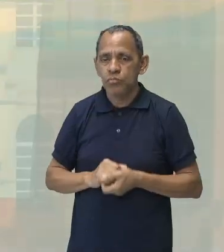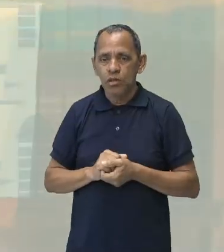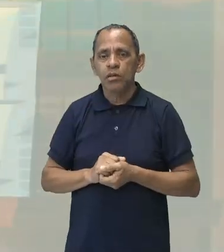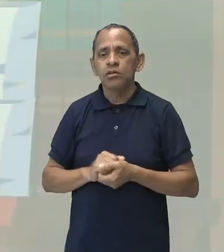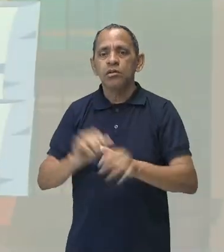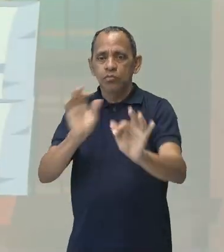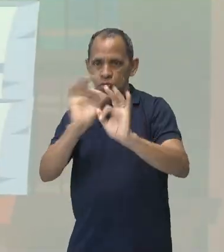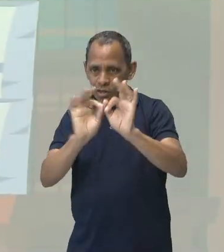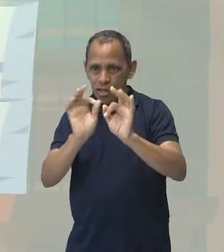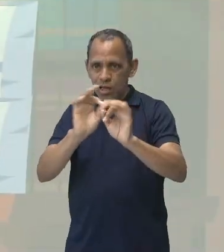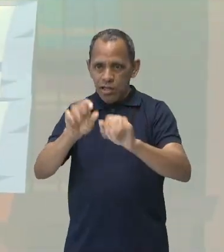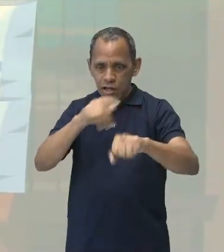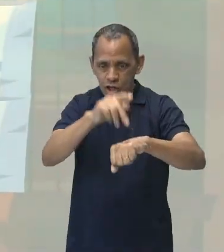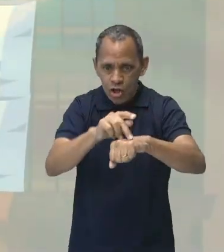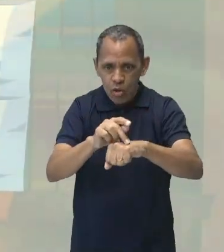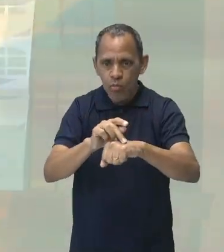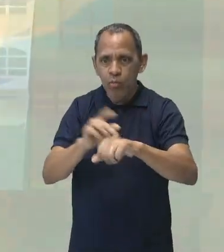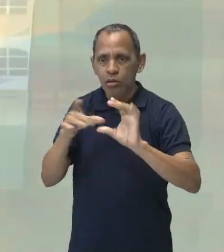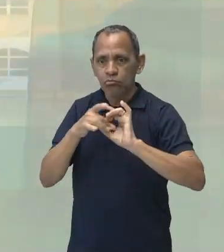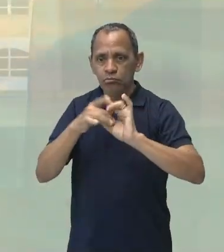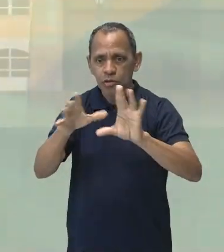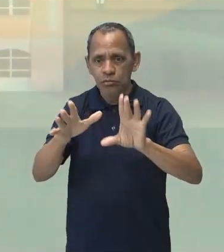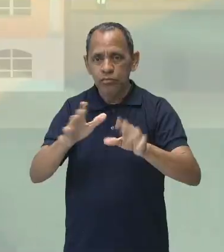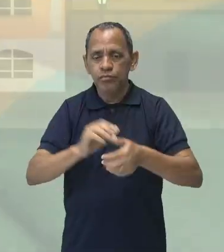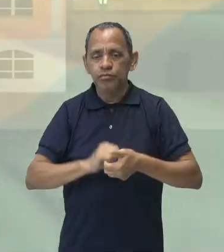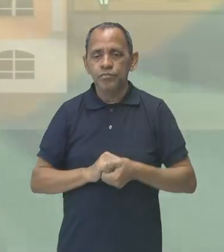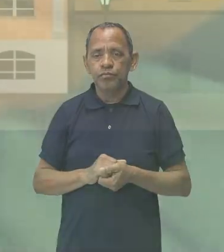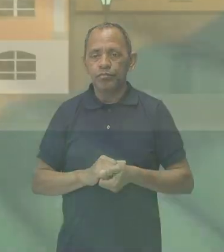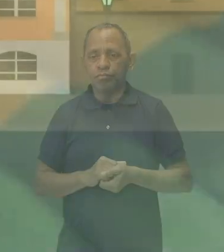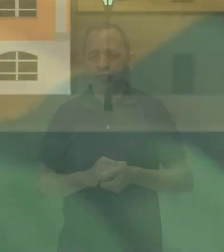futuro e para a construção de uma nação democrática.